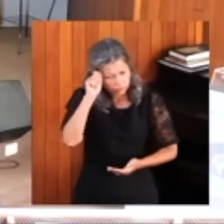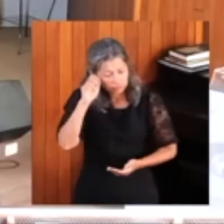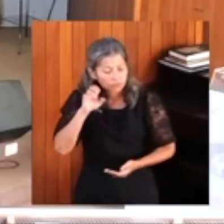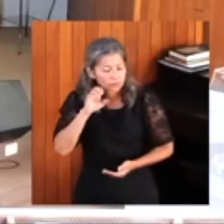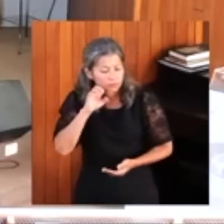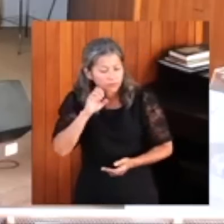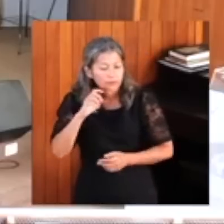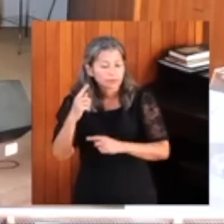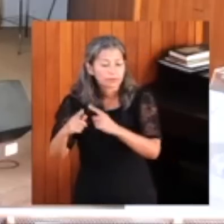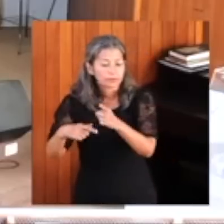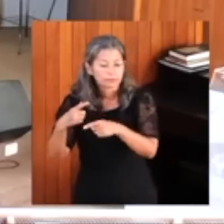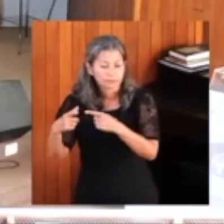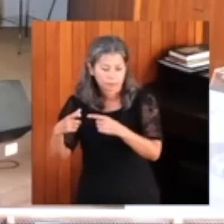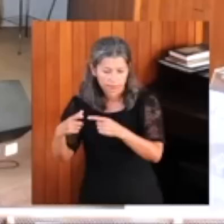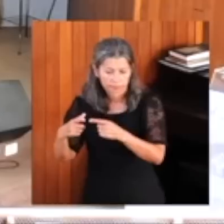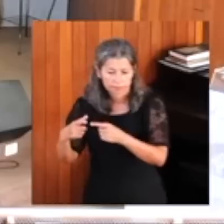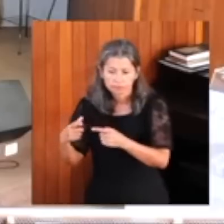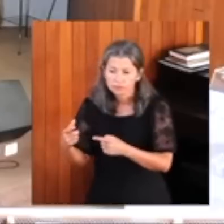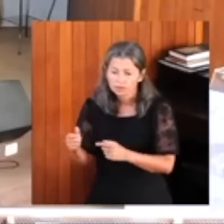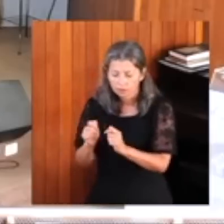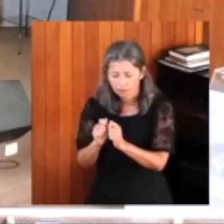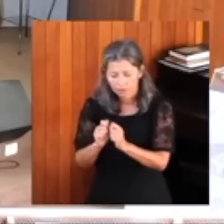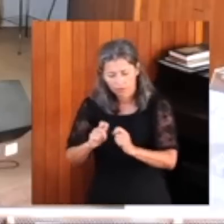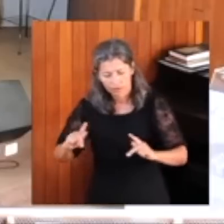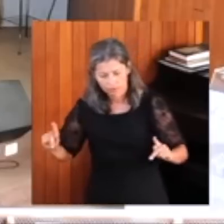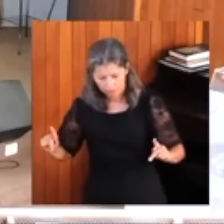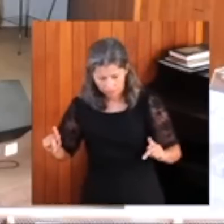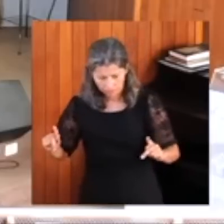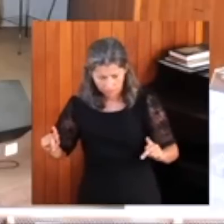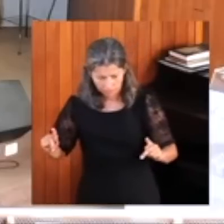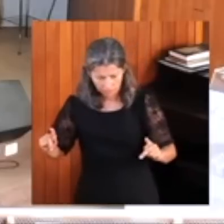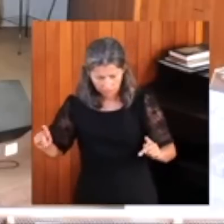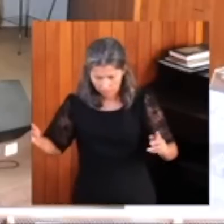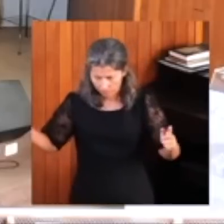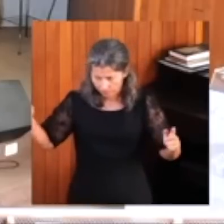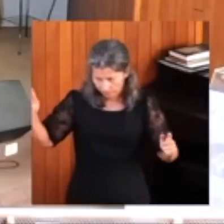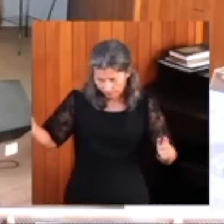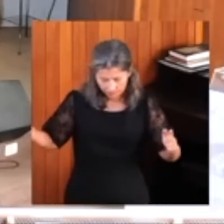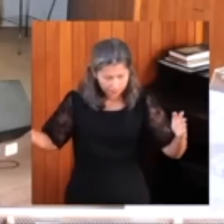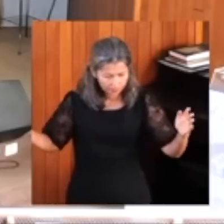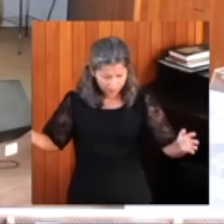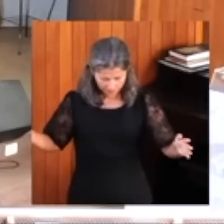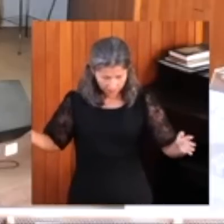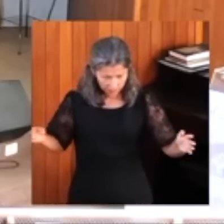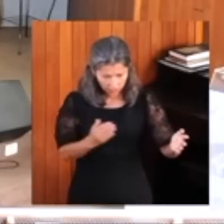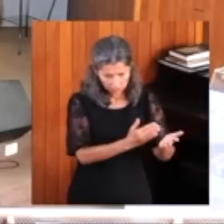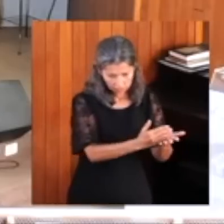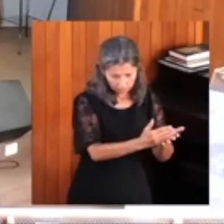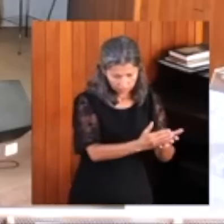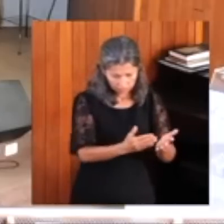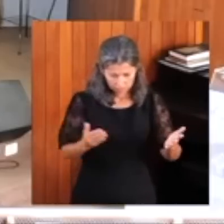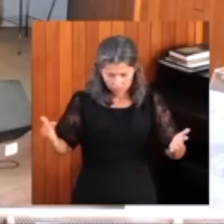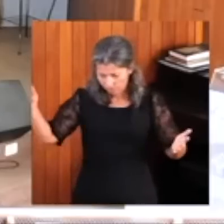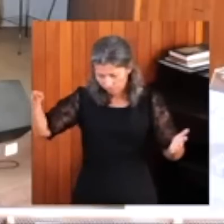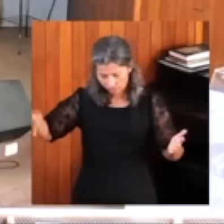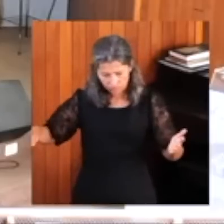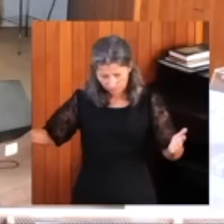salvar a humanidade. O resto da Bíblia, digamos assim, né, o miolo, conta de famílias,